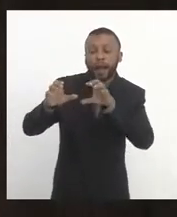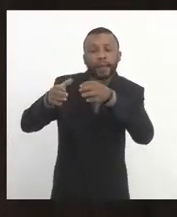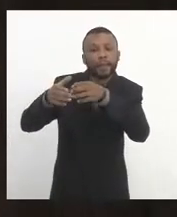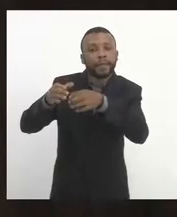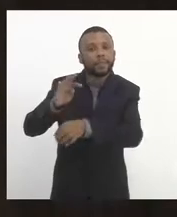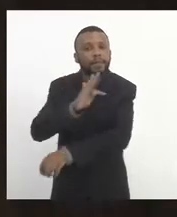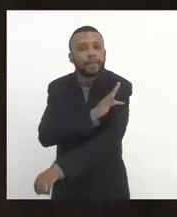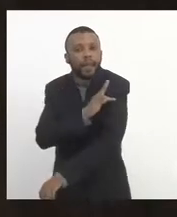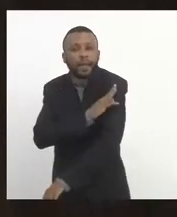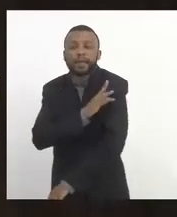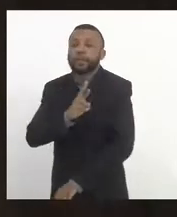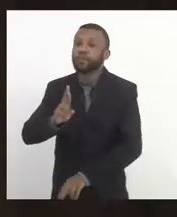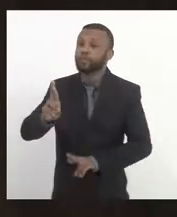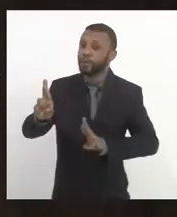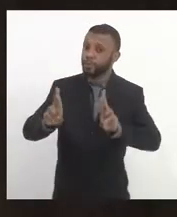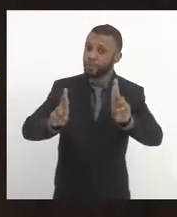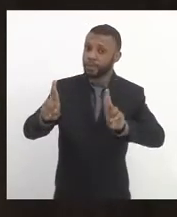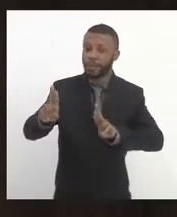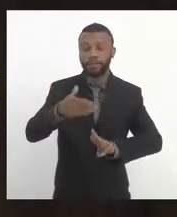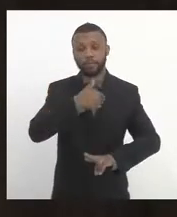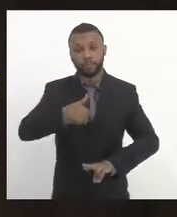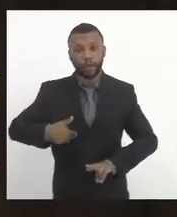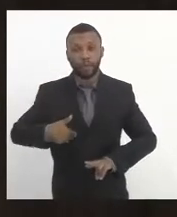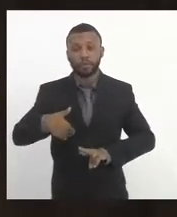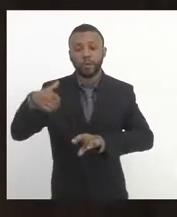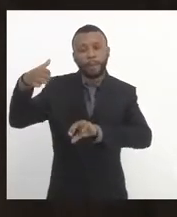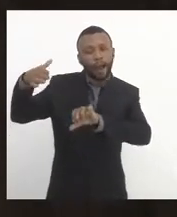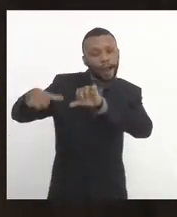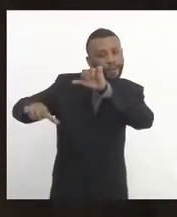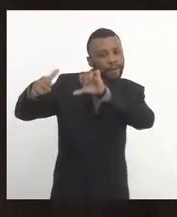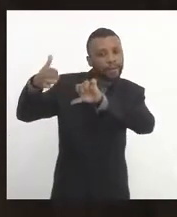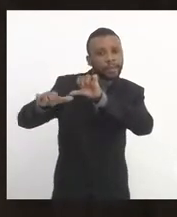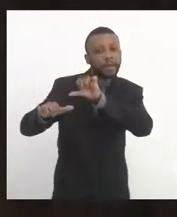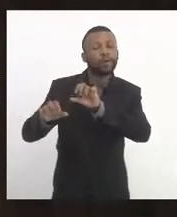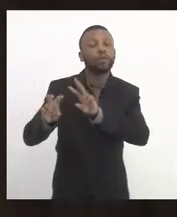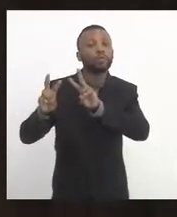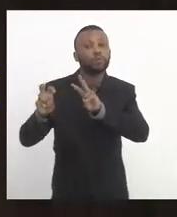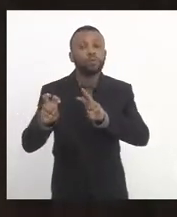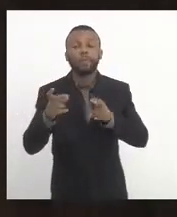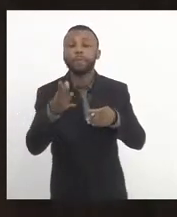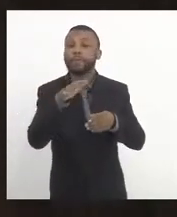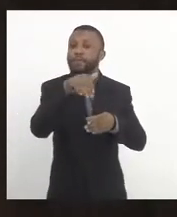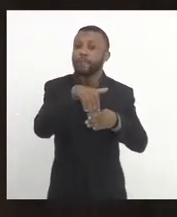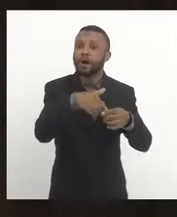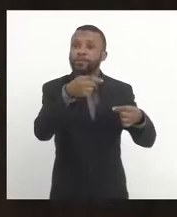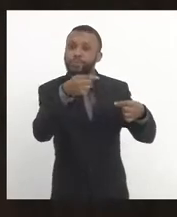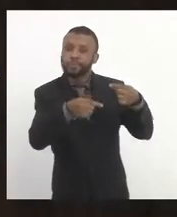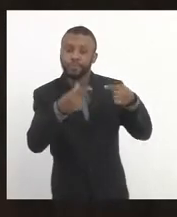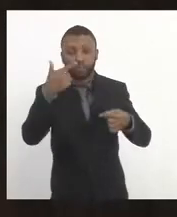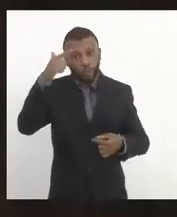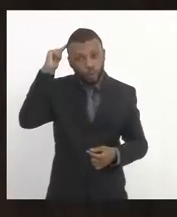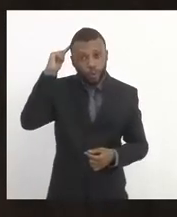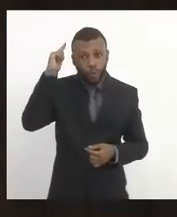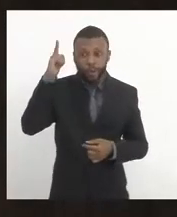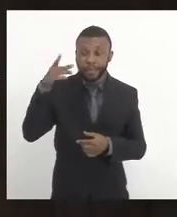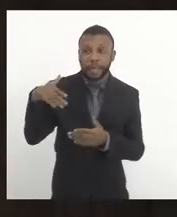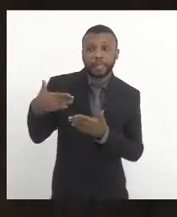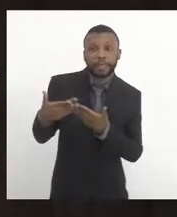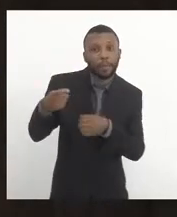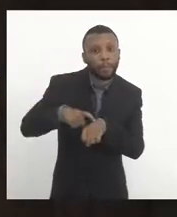do governo, um parecer sobre a possibilidade do voto divergente do deputado Luiz Paulo, e eu não recebi resposta em